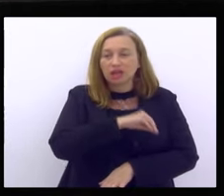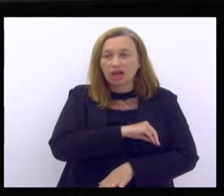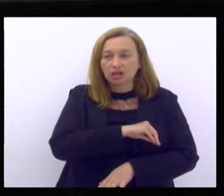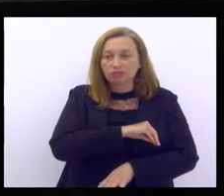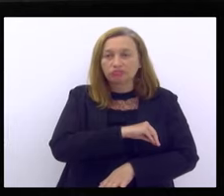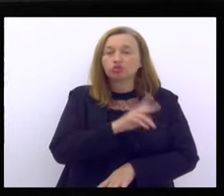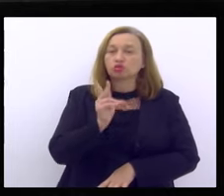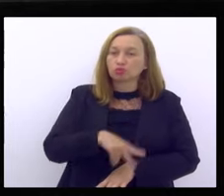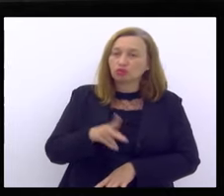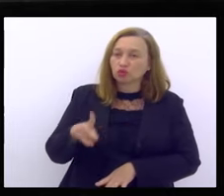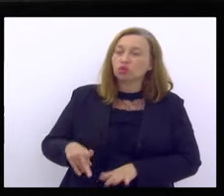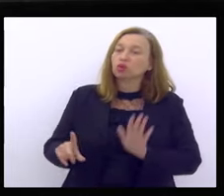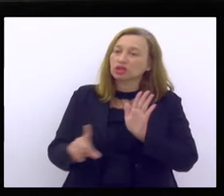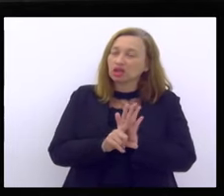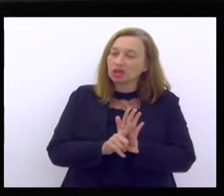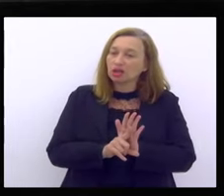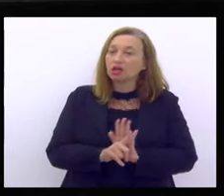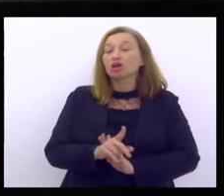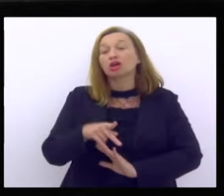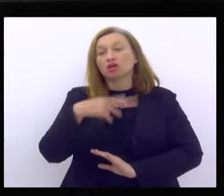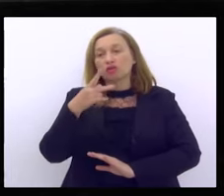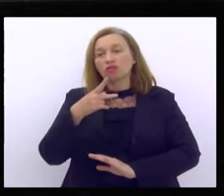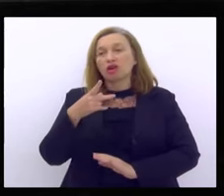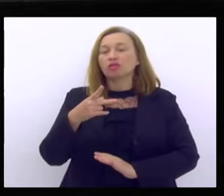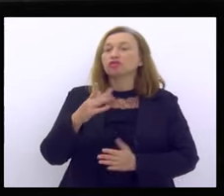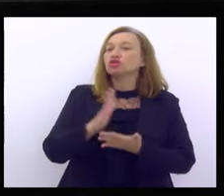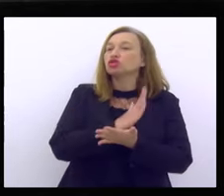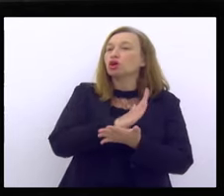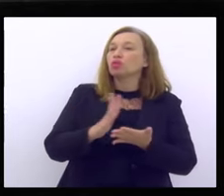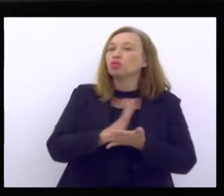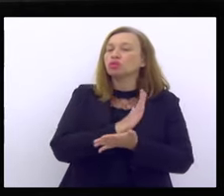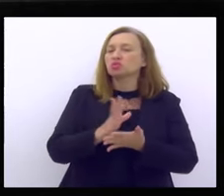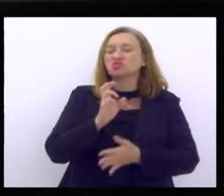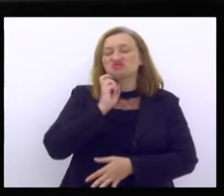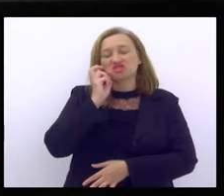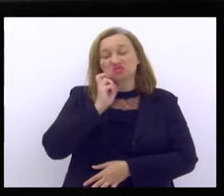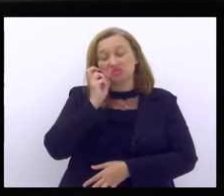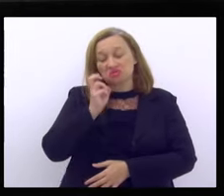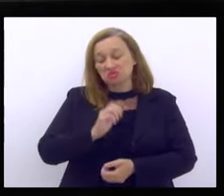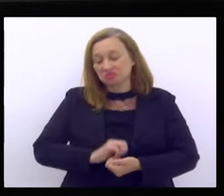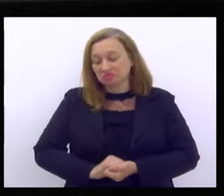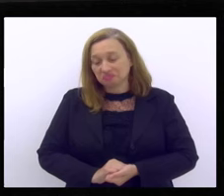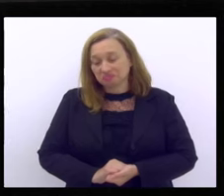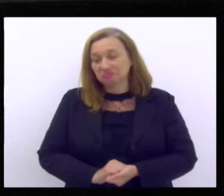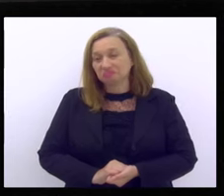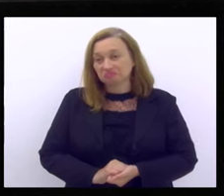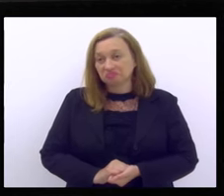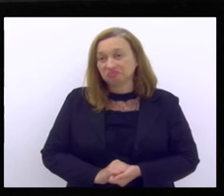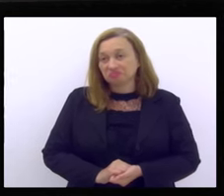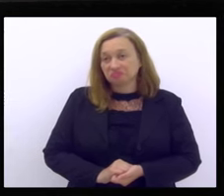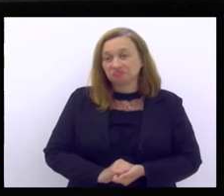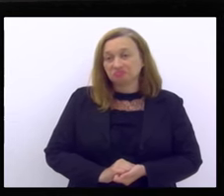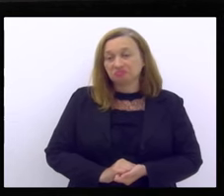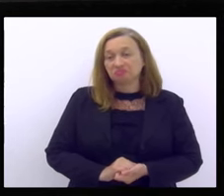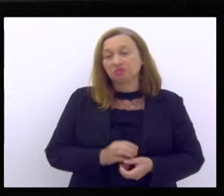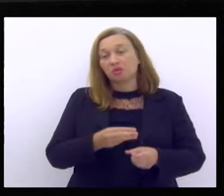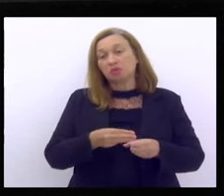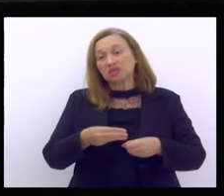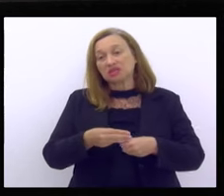eu faço questão de elencar alguns. Os mais vergonhosos, né, são alguns